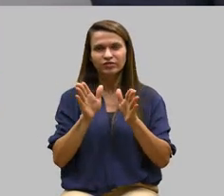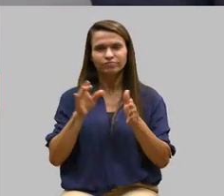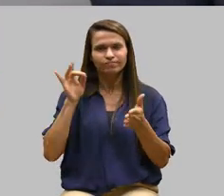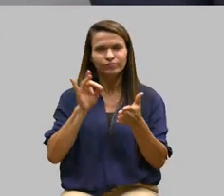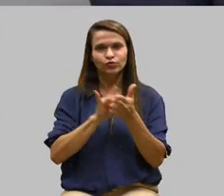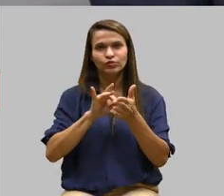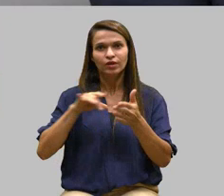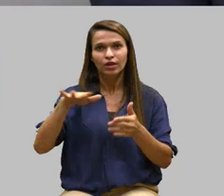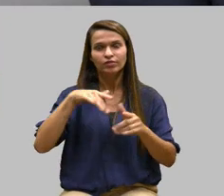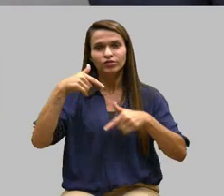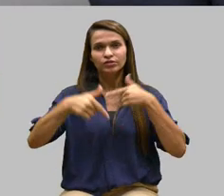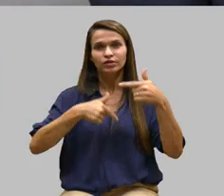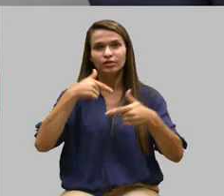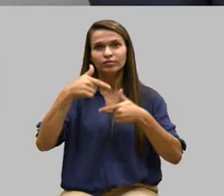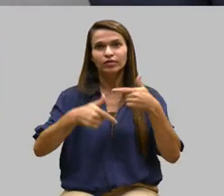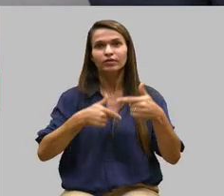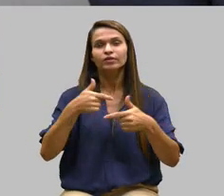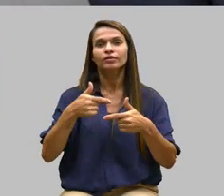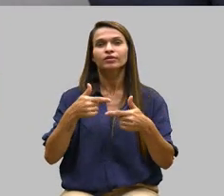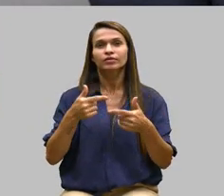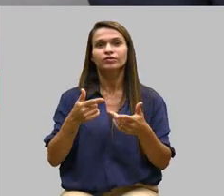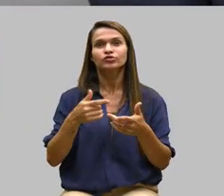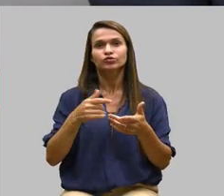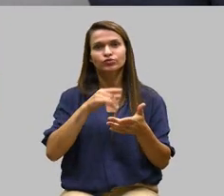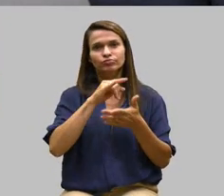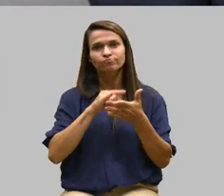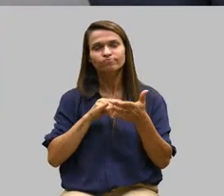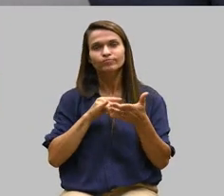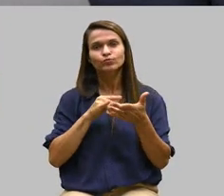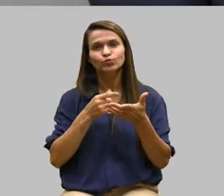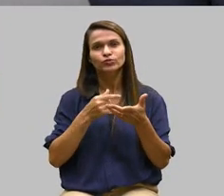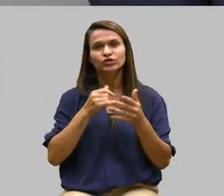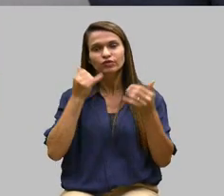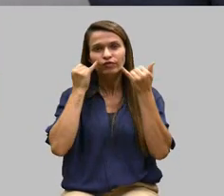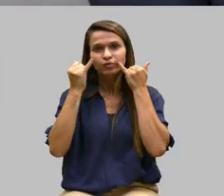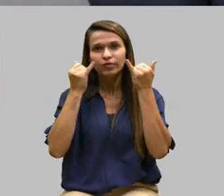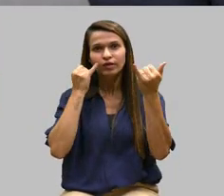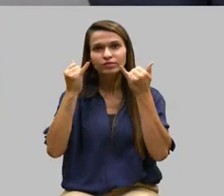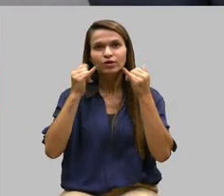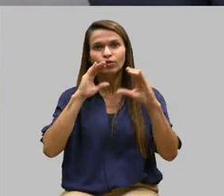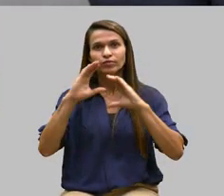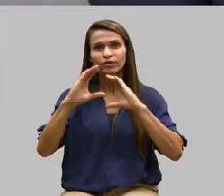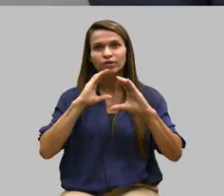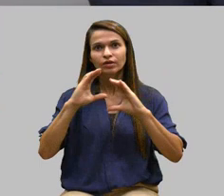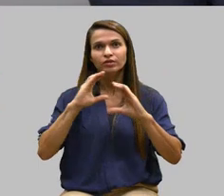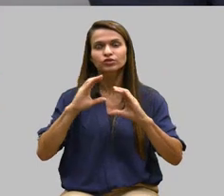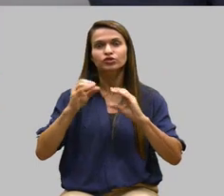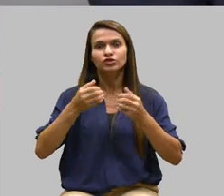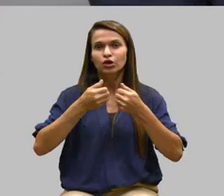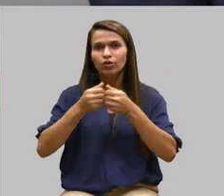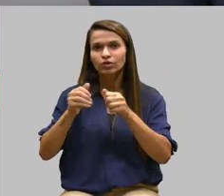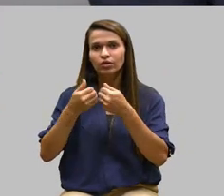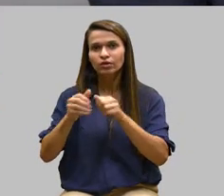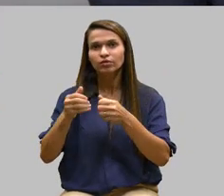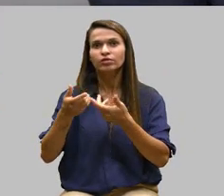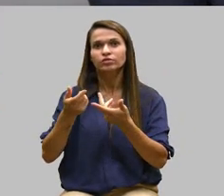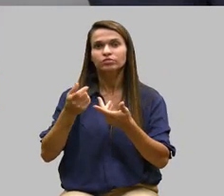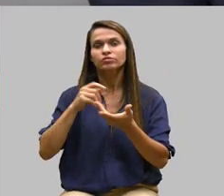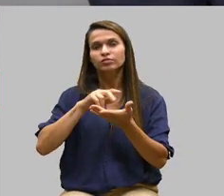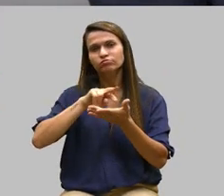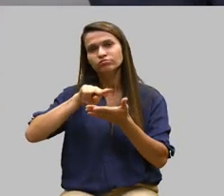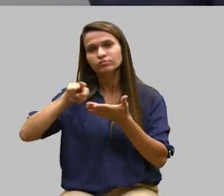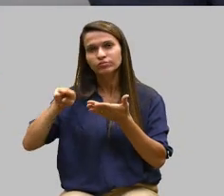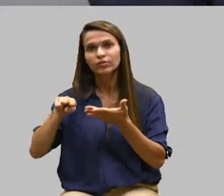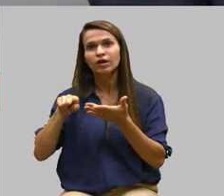é remover Barreiras de ordem física atitudinal de informação comunicação de transporte quem pedem as pessoas